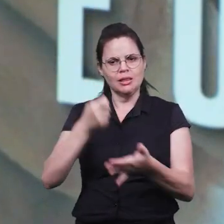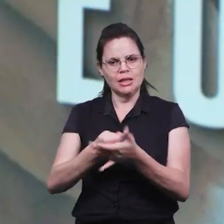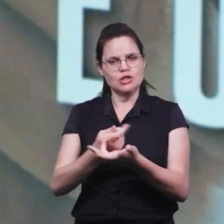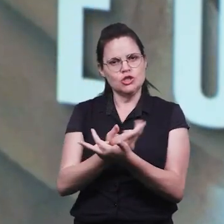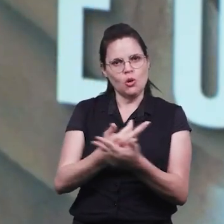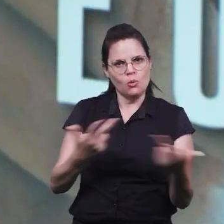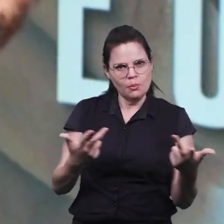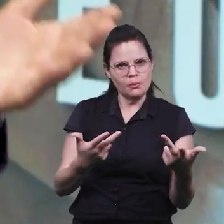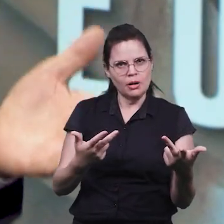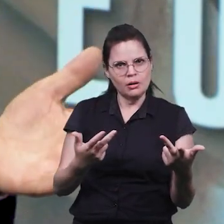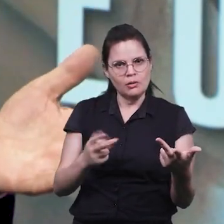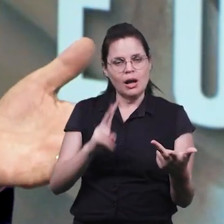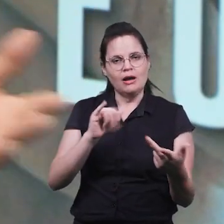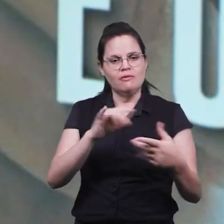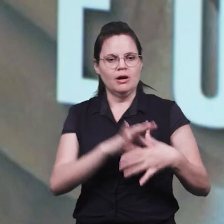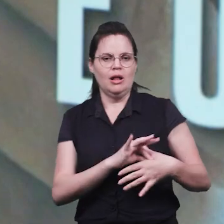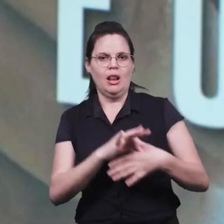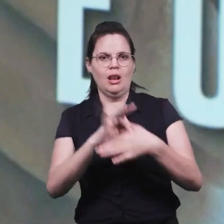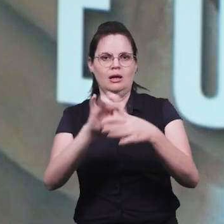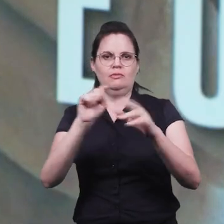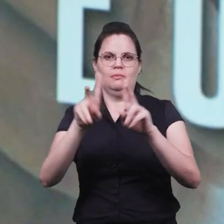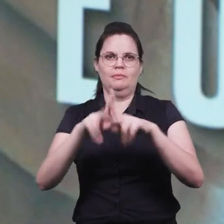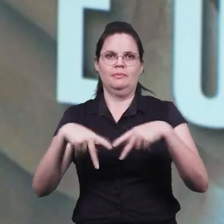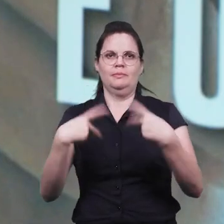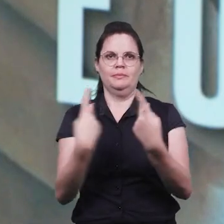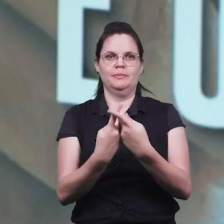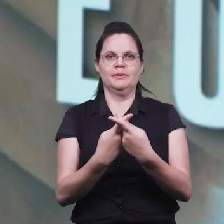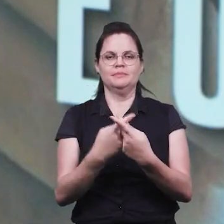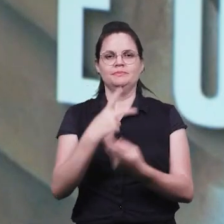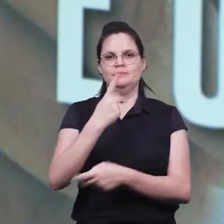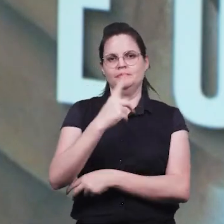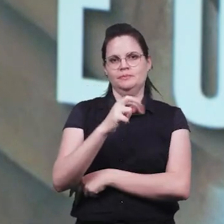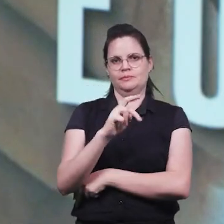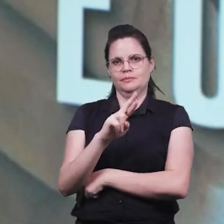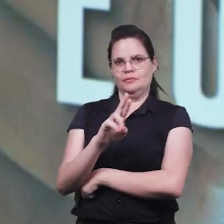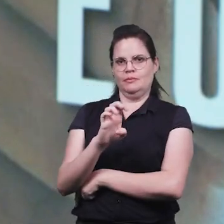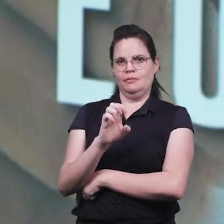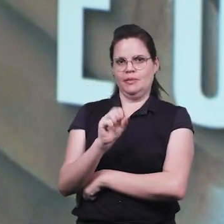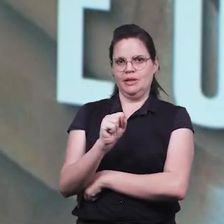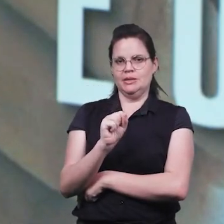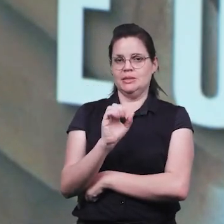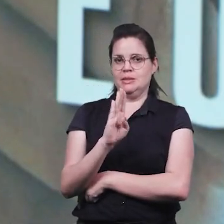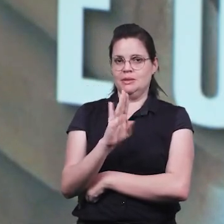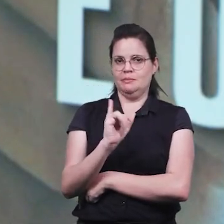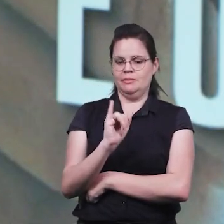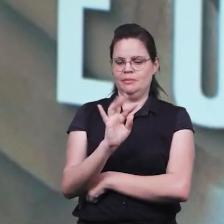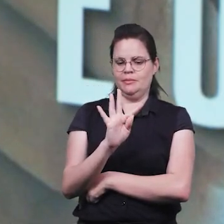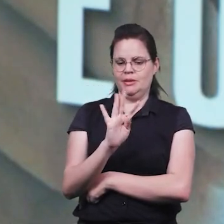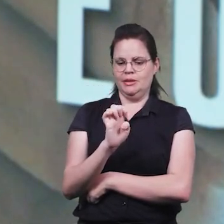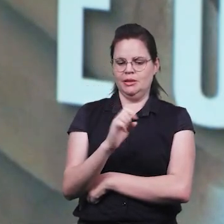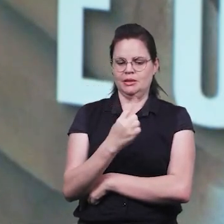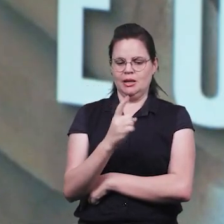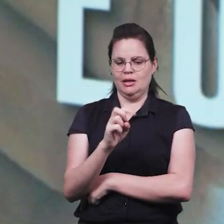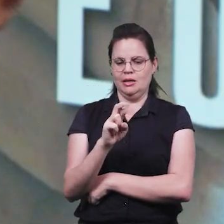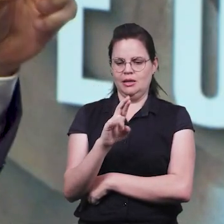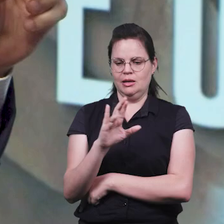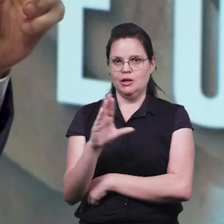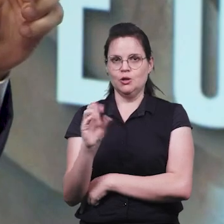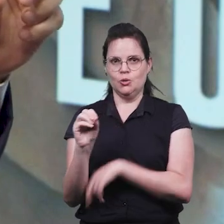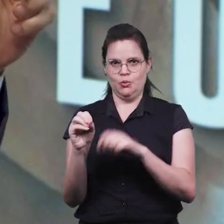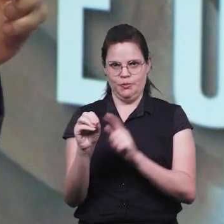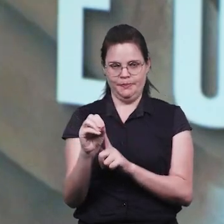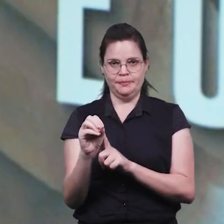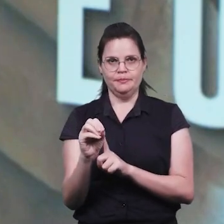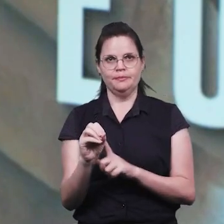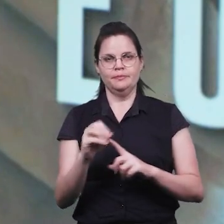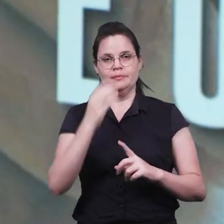ao que nós chamamos de presbitério, né? Hoje, presbitério é um nome simplificado, né? Porque hoje é o conselho presbiteral,